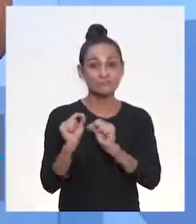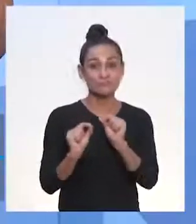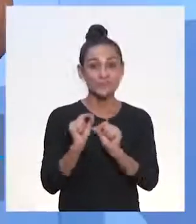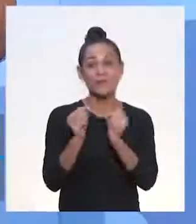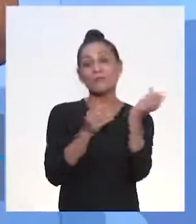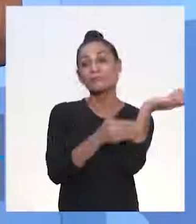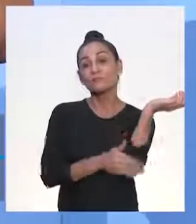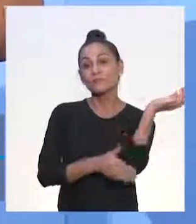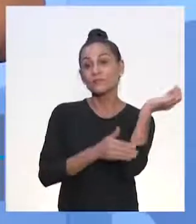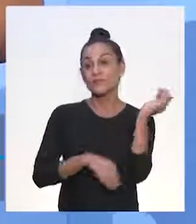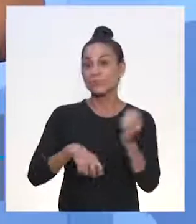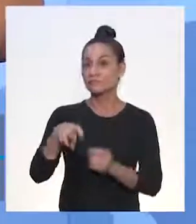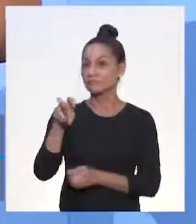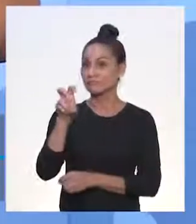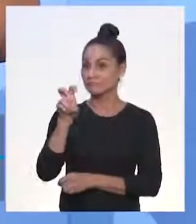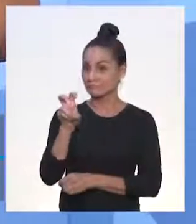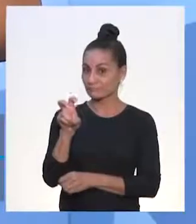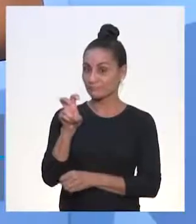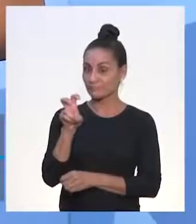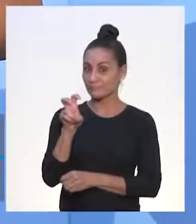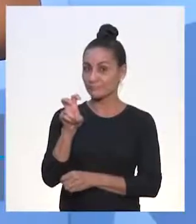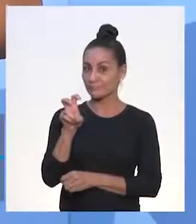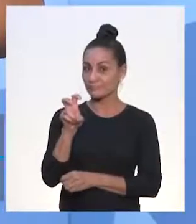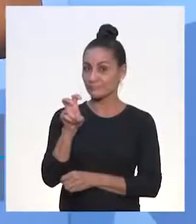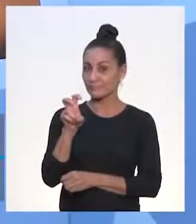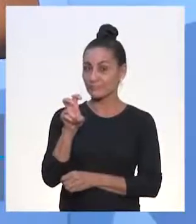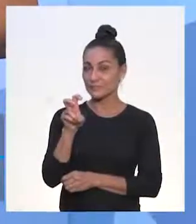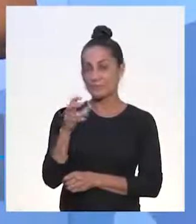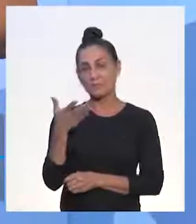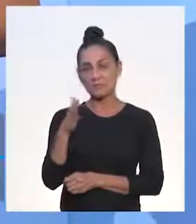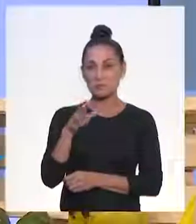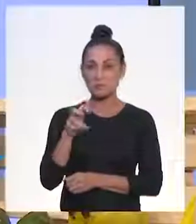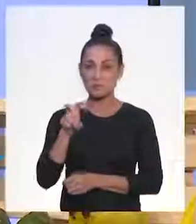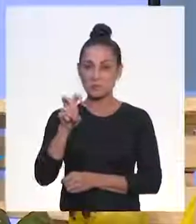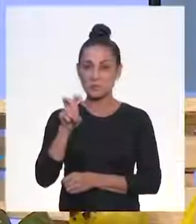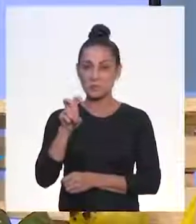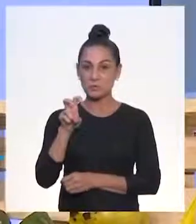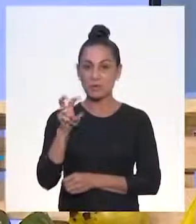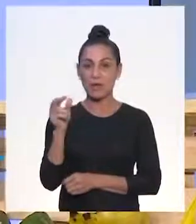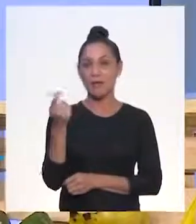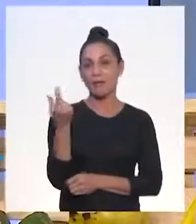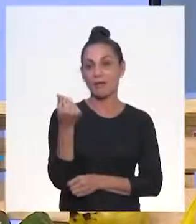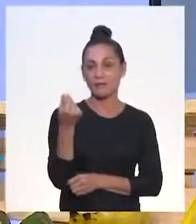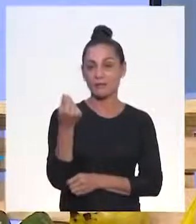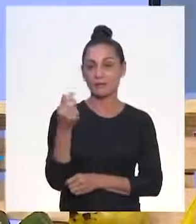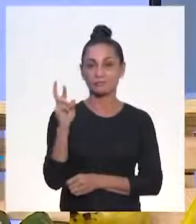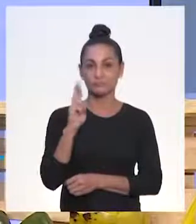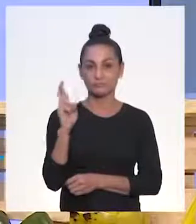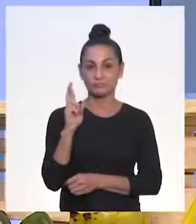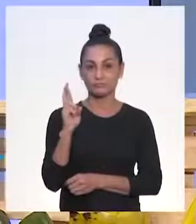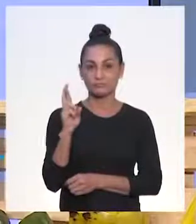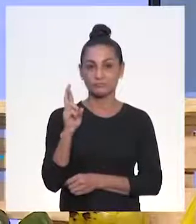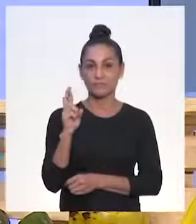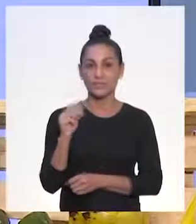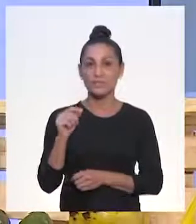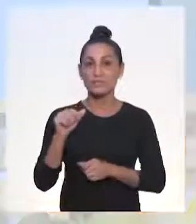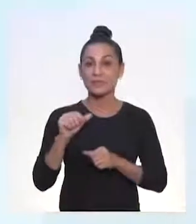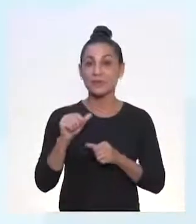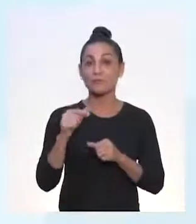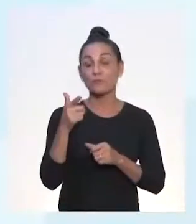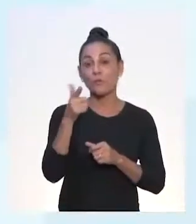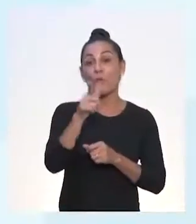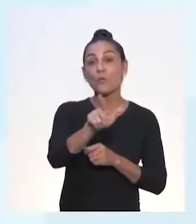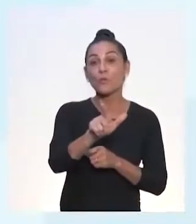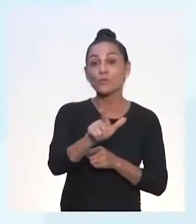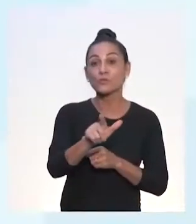abacaxi, dá 5 o valor total. Vamos dizer que dá R$5, por exemplo. Ok. Beleza? Beleza. Aí você vai fazer uma outra compra, Osmar.